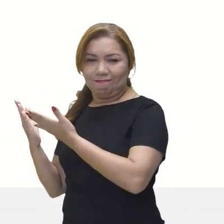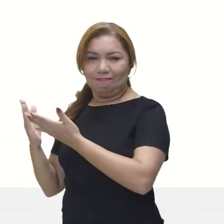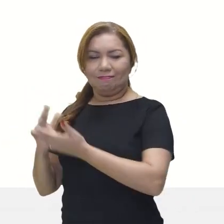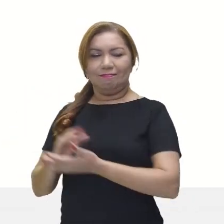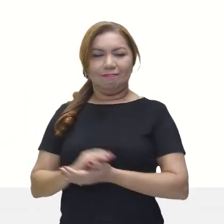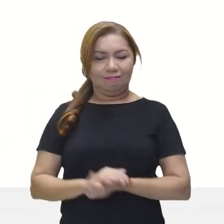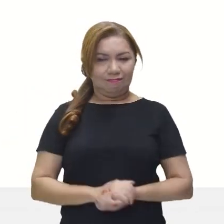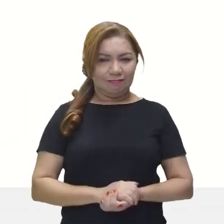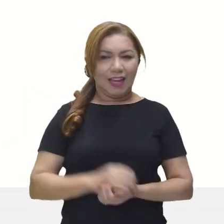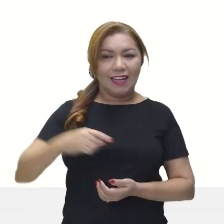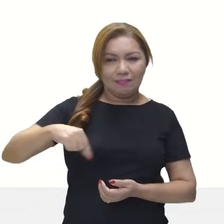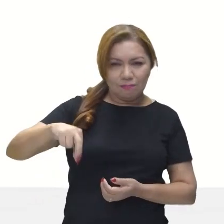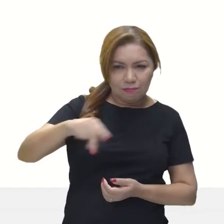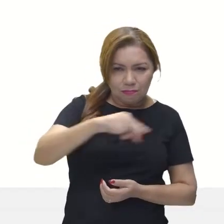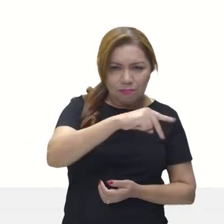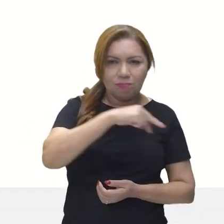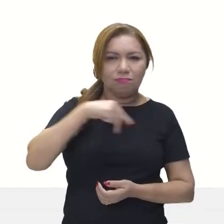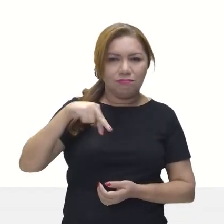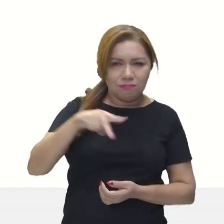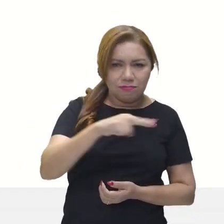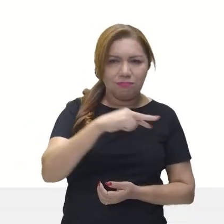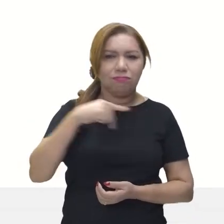de 200